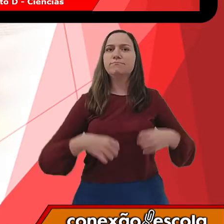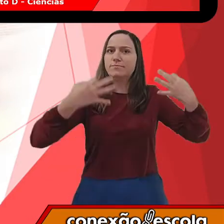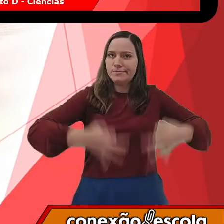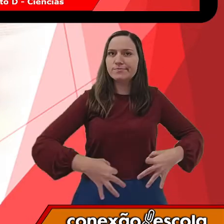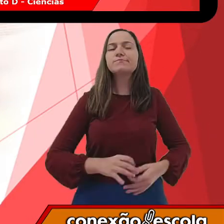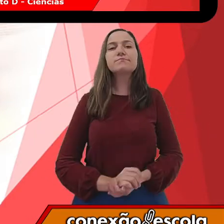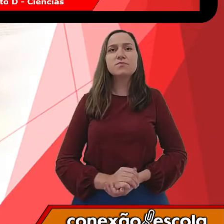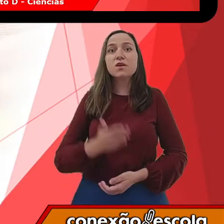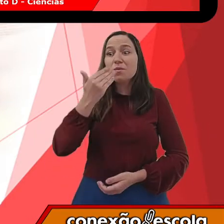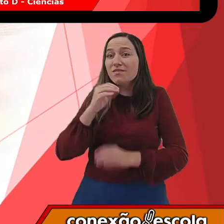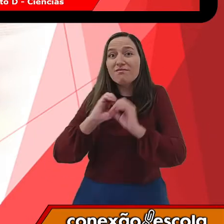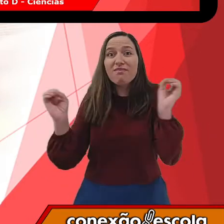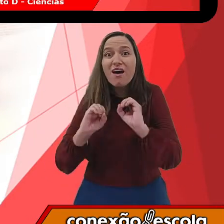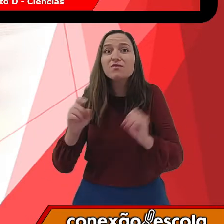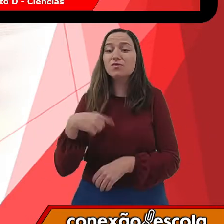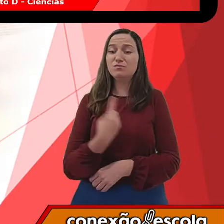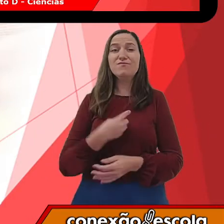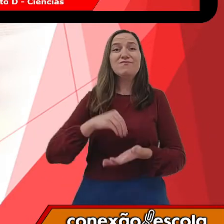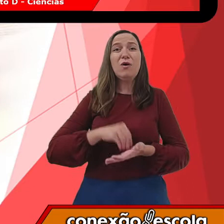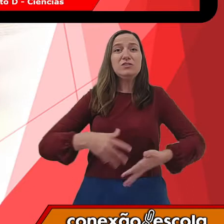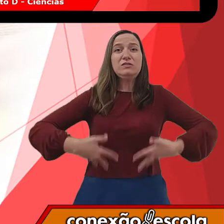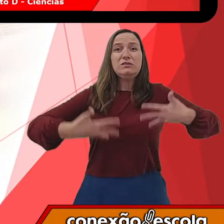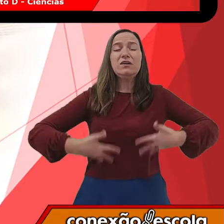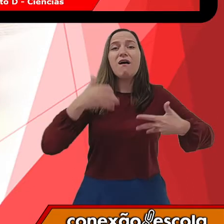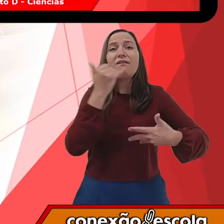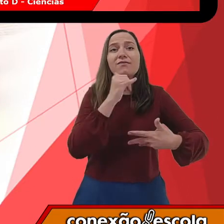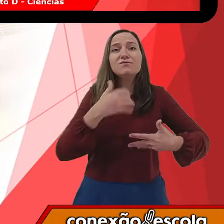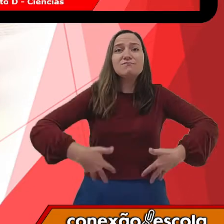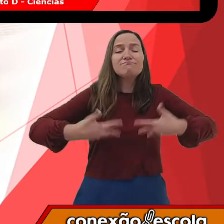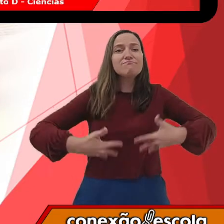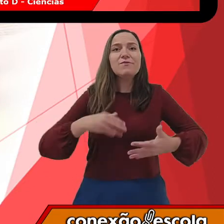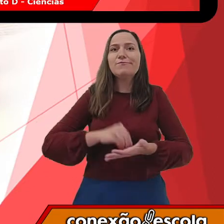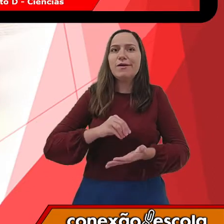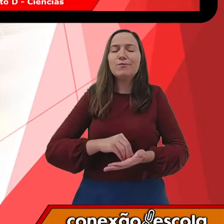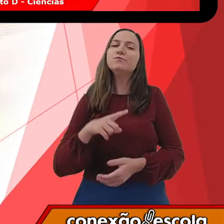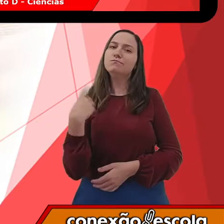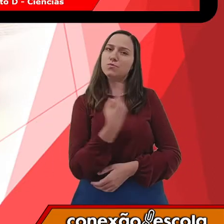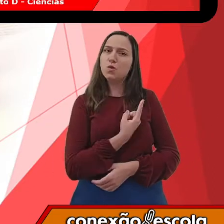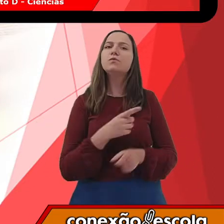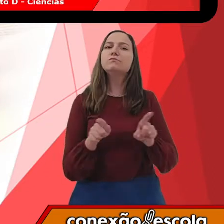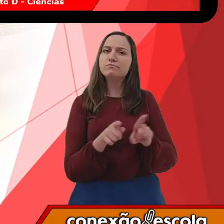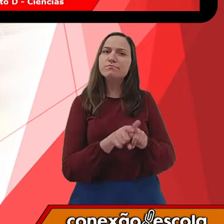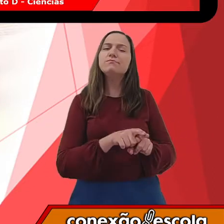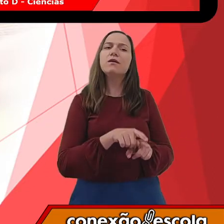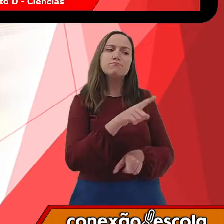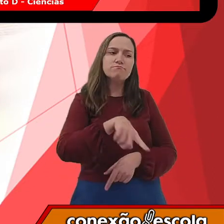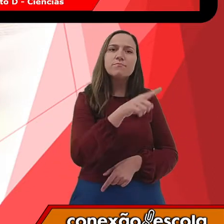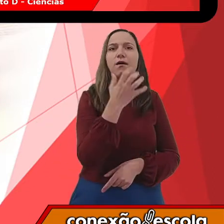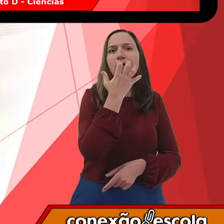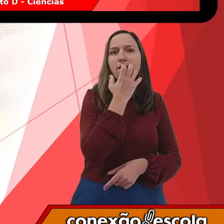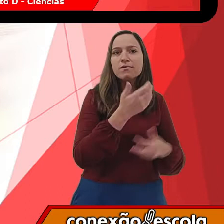Sem alimento, ficamos sem energia. Então, nós e os animais precisamos dessa